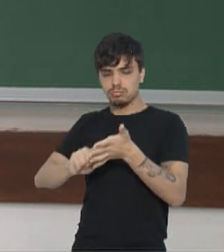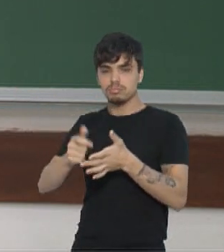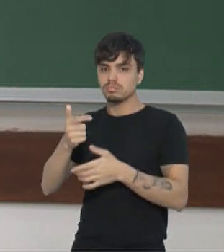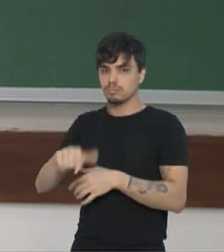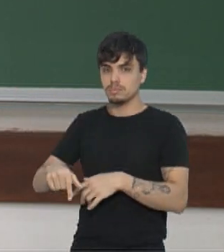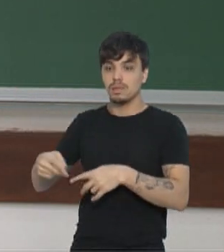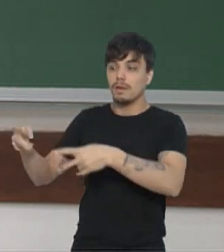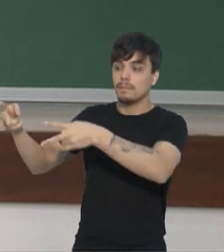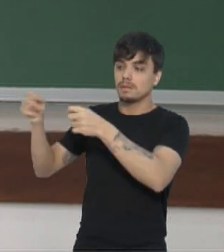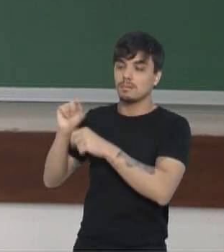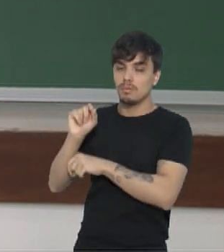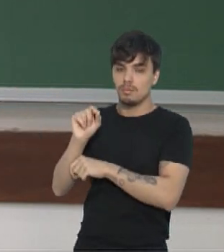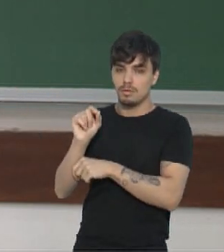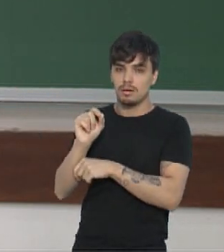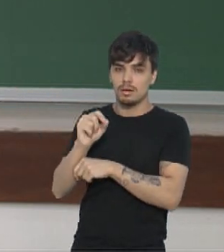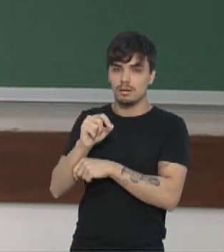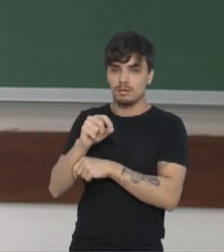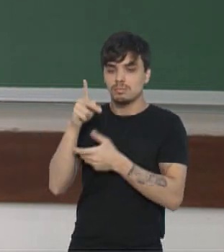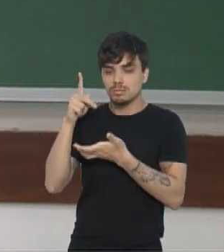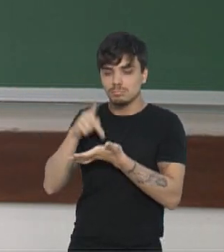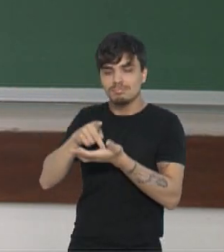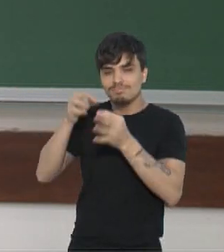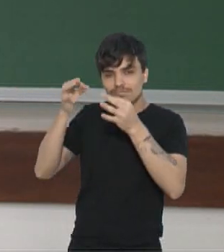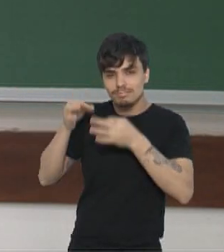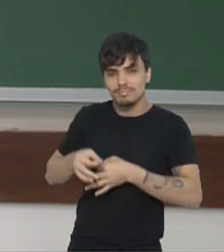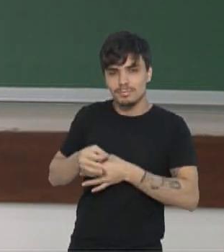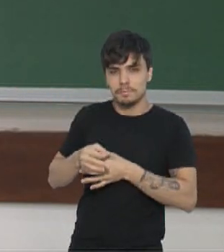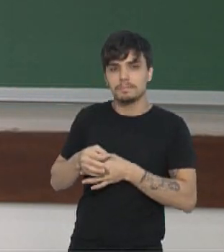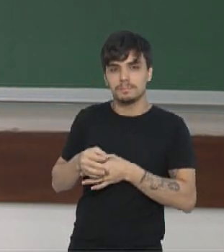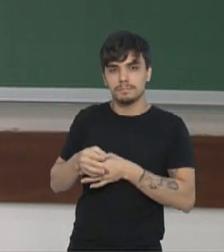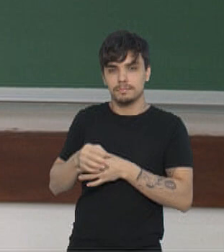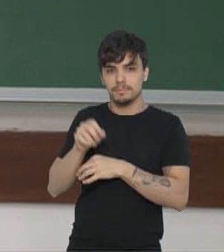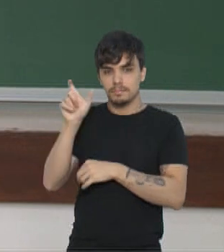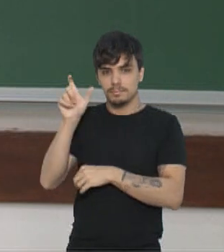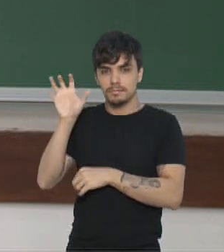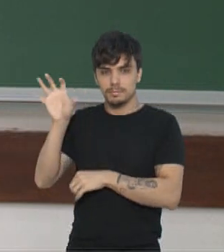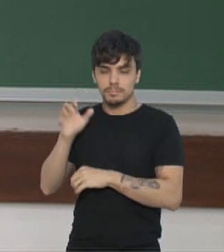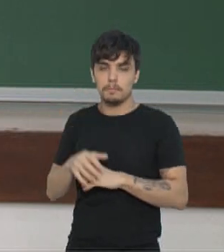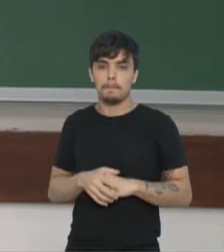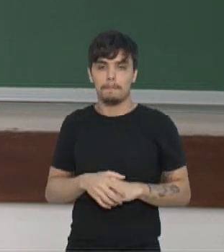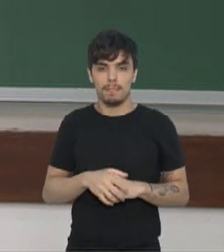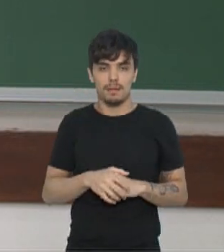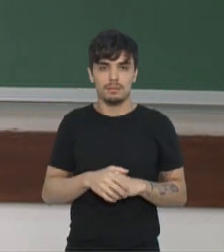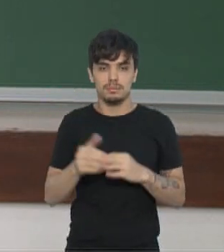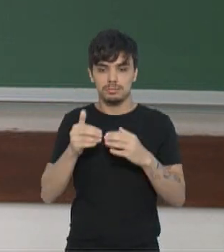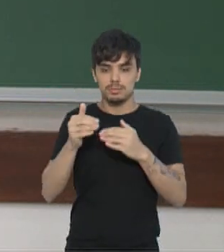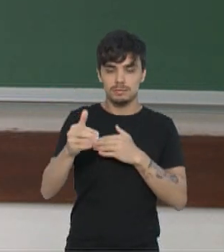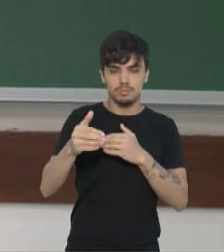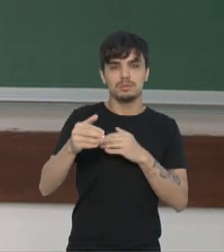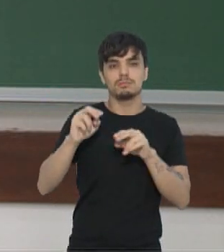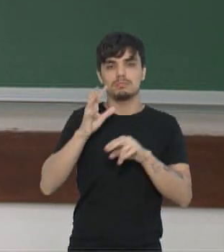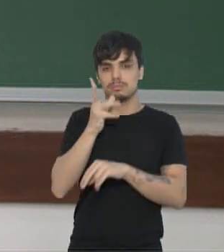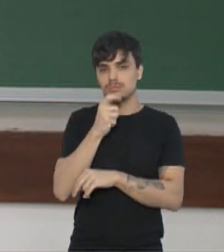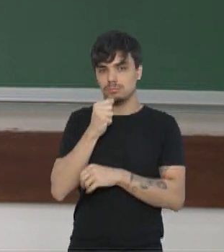com muita certeza aquilo que se foi observado. Daí que se leva tantos